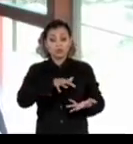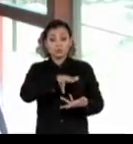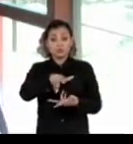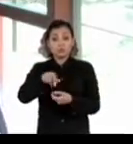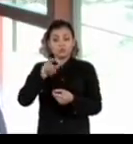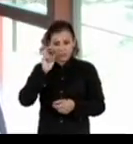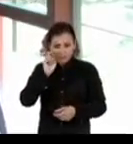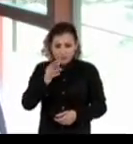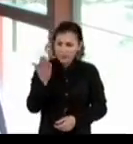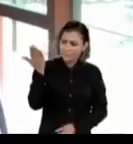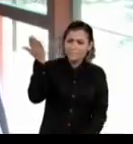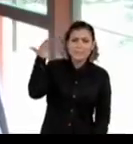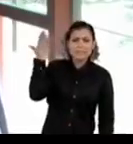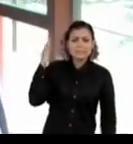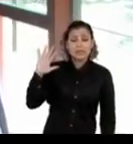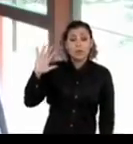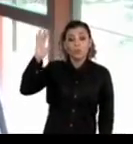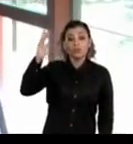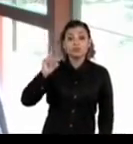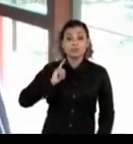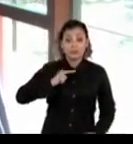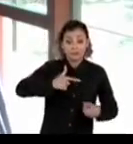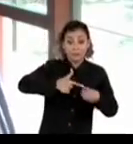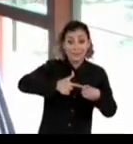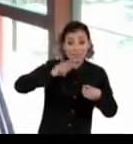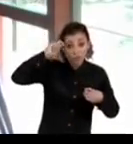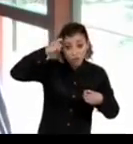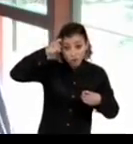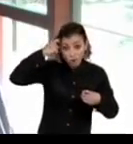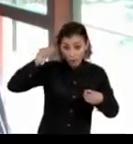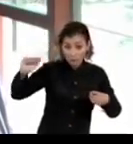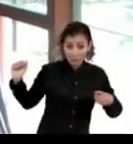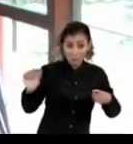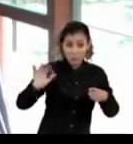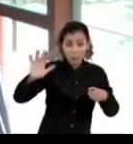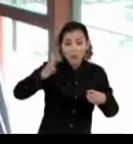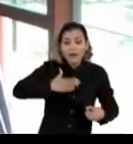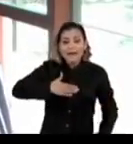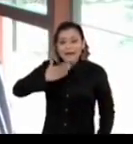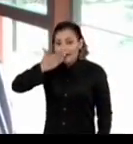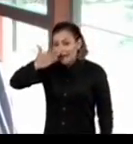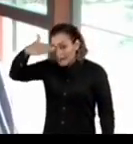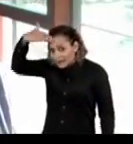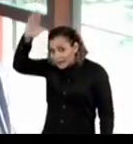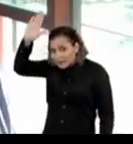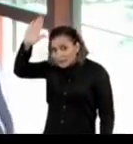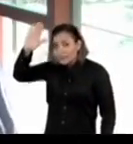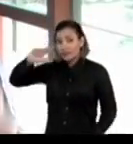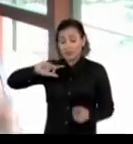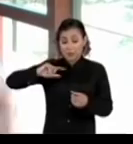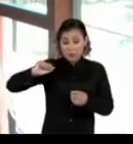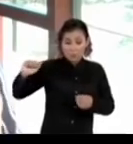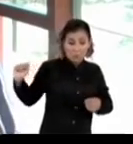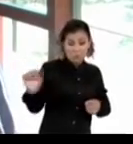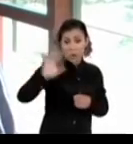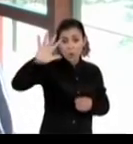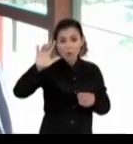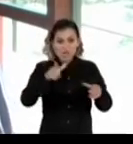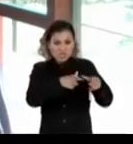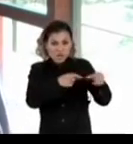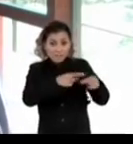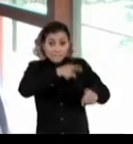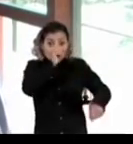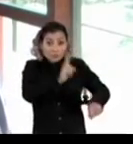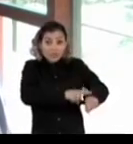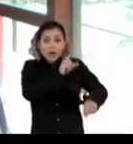Lá atrás, quando houve o primeiro choque do petróleo, onde os árabes quadruplicaram praticamente o preço do barril, os japoneses